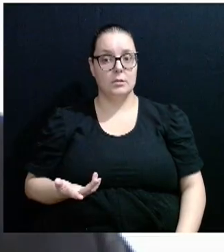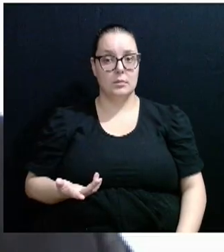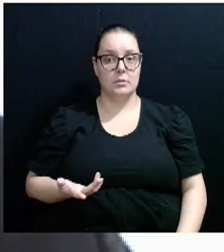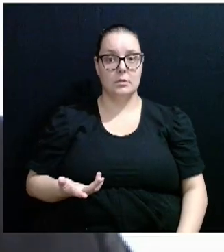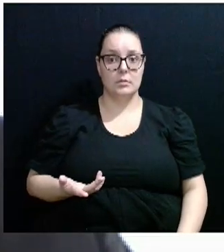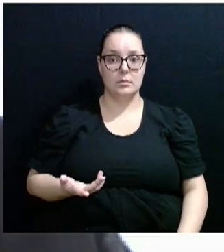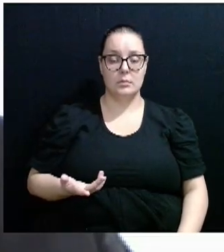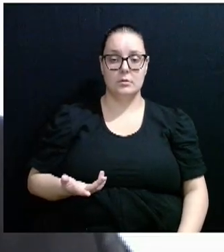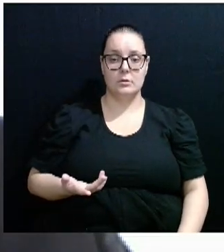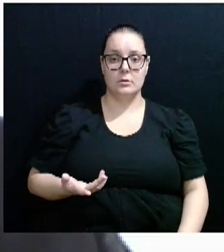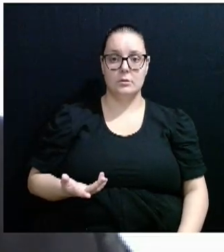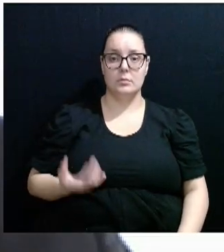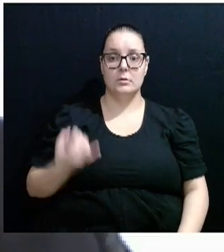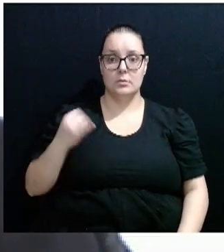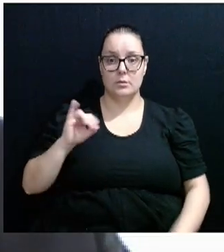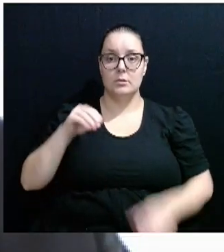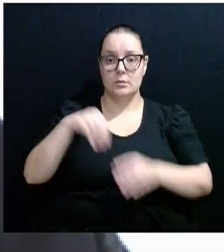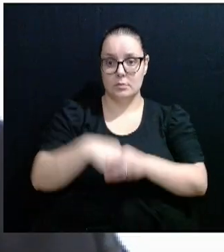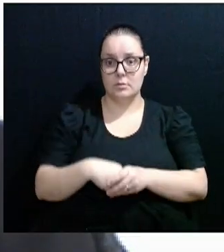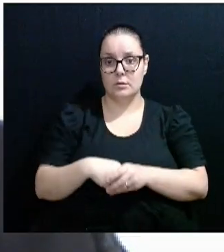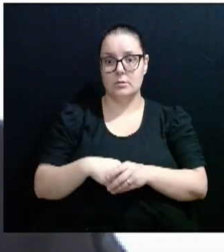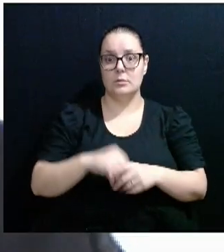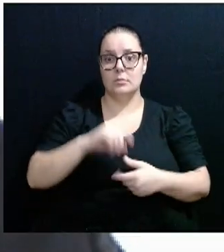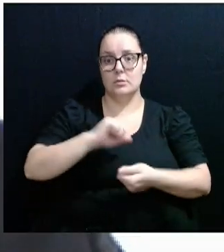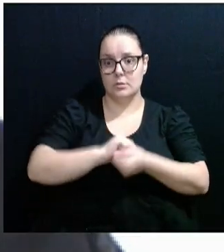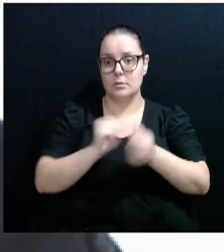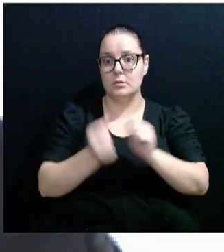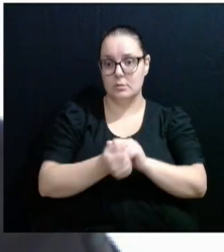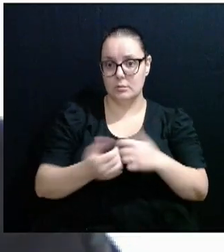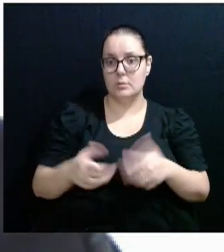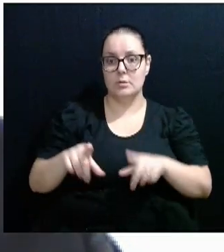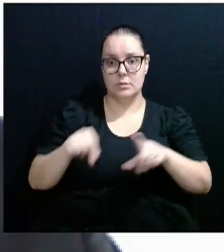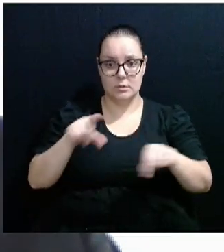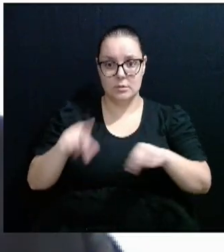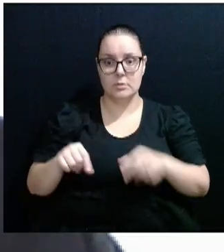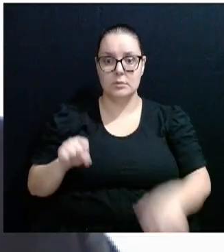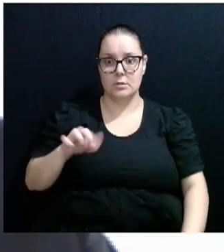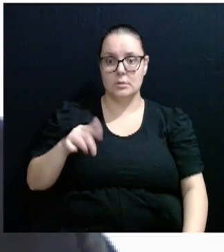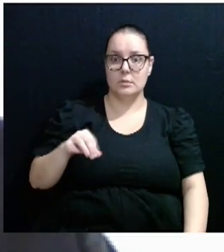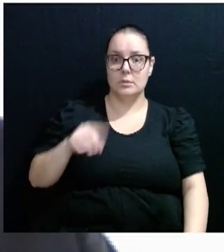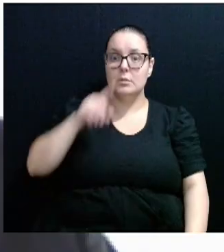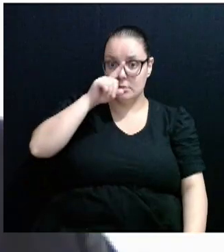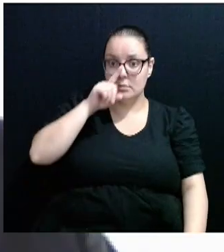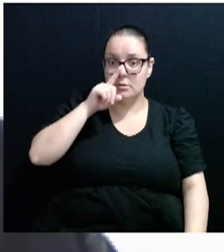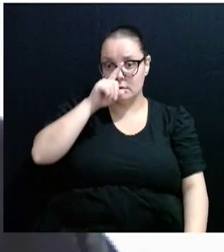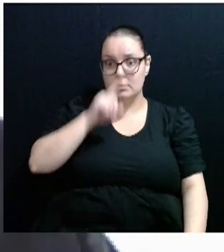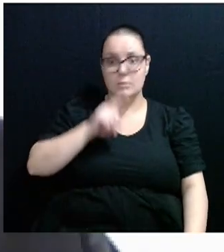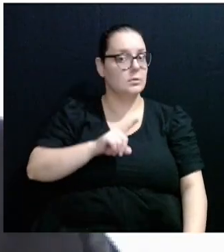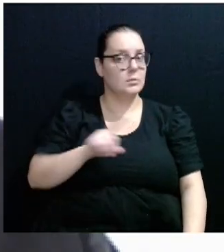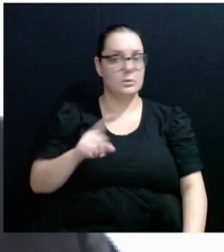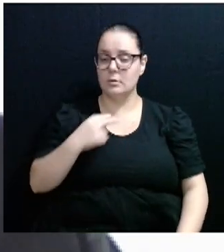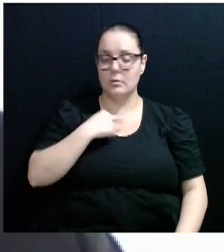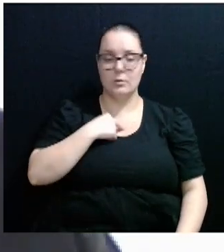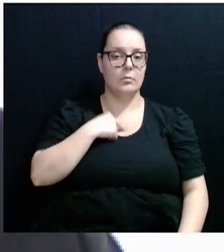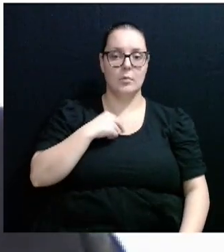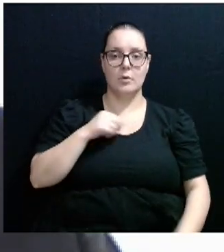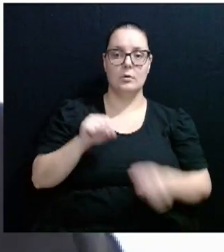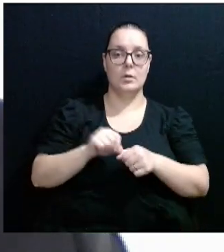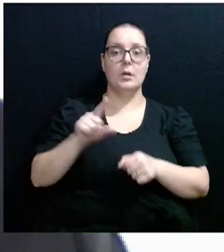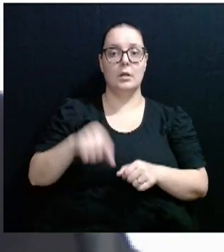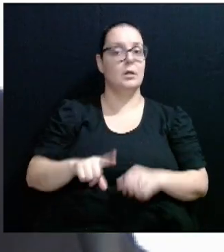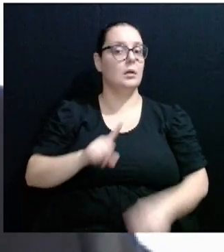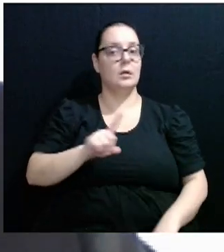se for dentro desse enquadramento, né, de seleção de risco que eles não podem fazer, é ilegal, tá?